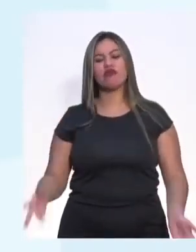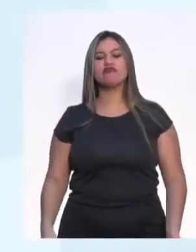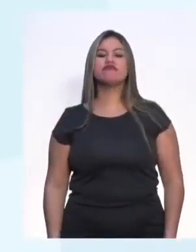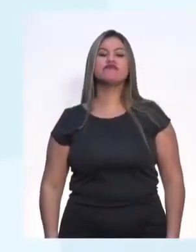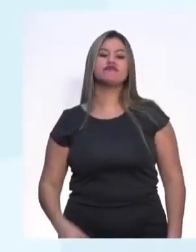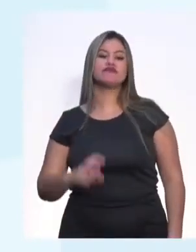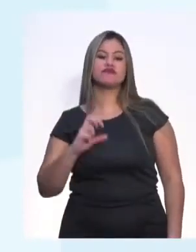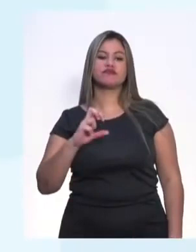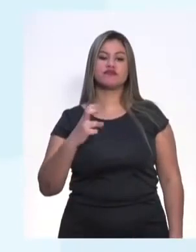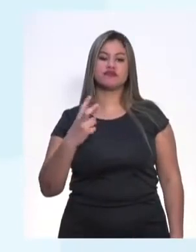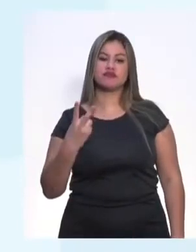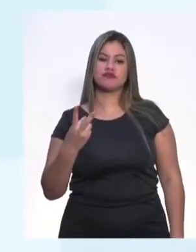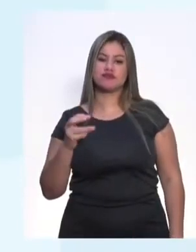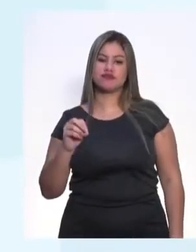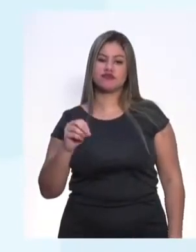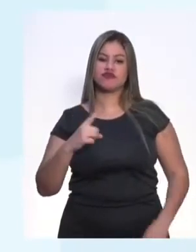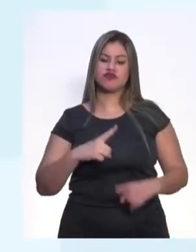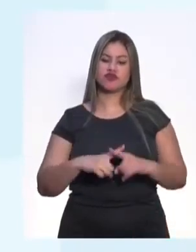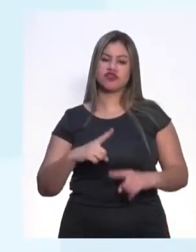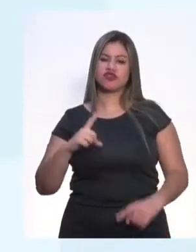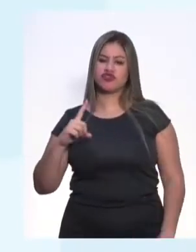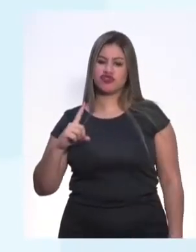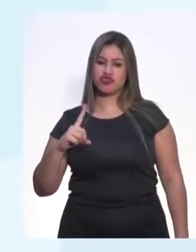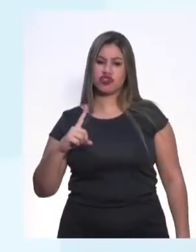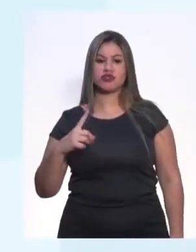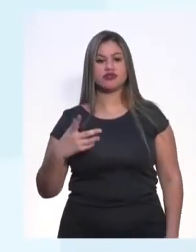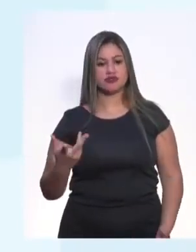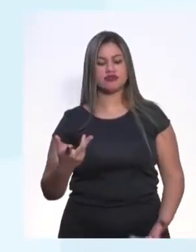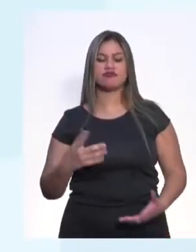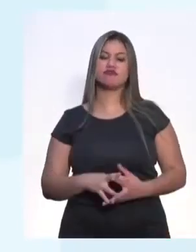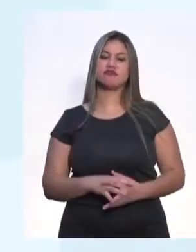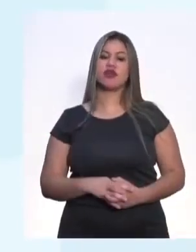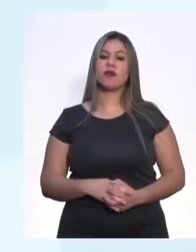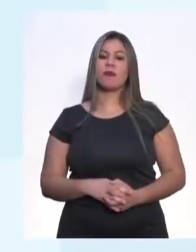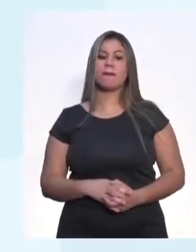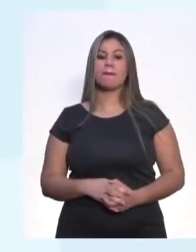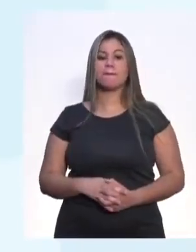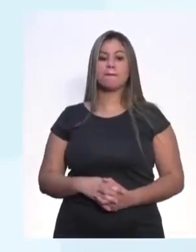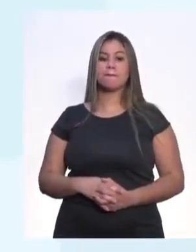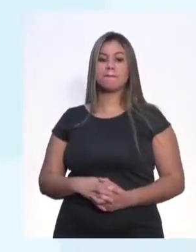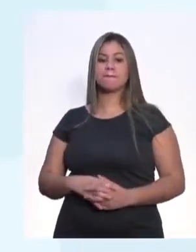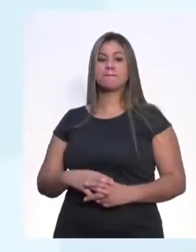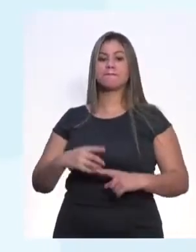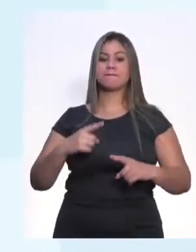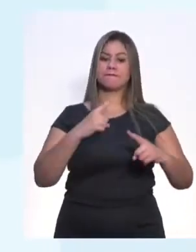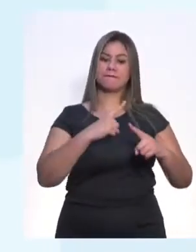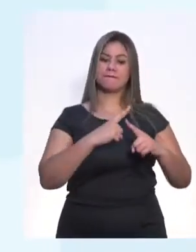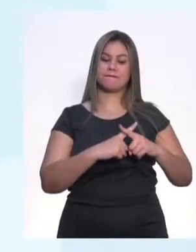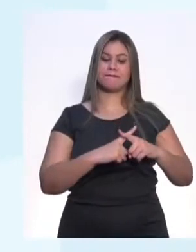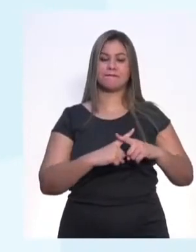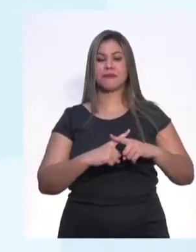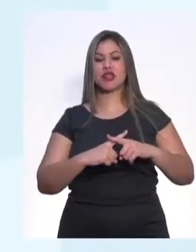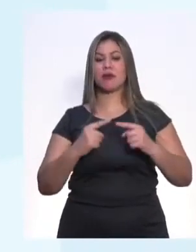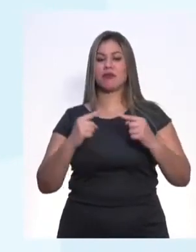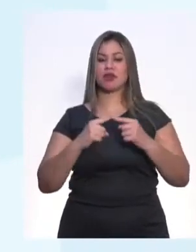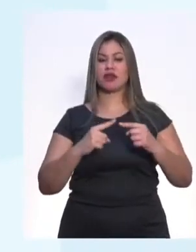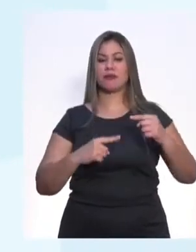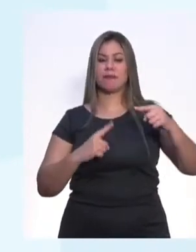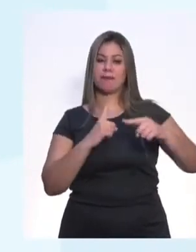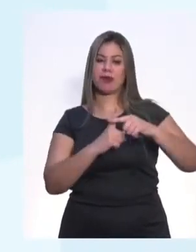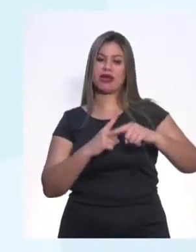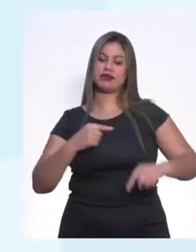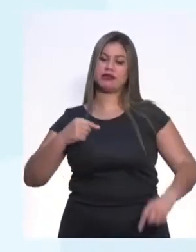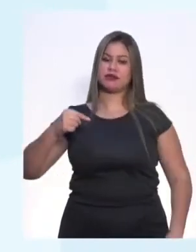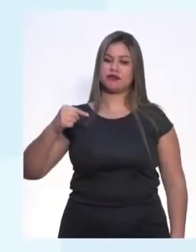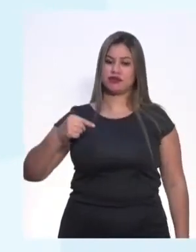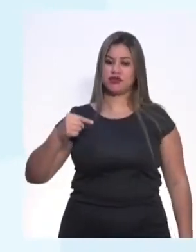vezes x dá 520x. Muito bom. Multiplicação, sinais diferentes, menos. 520 vezes